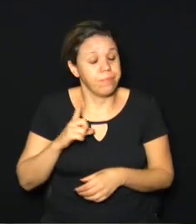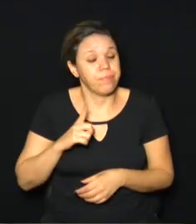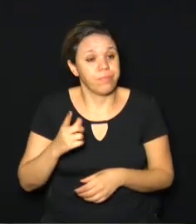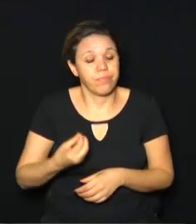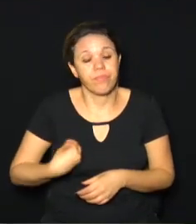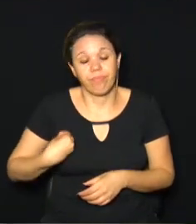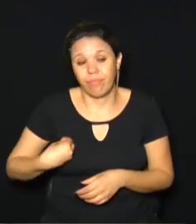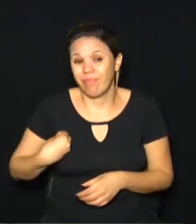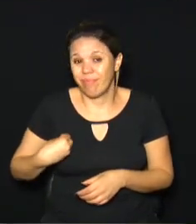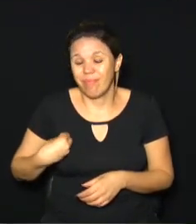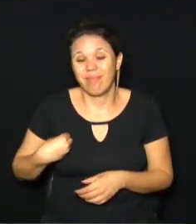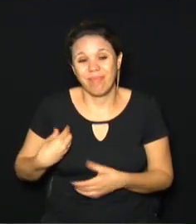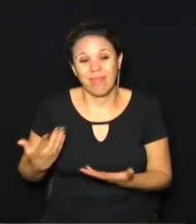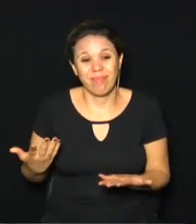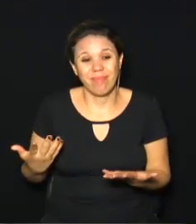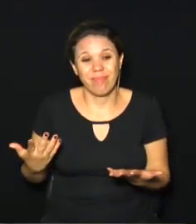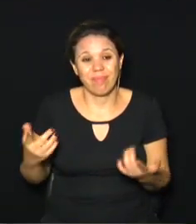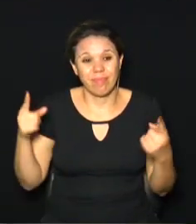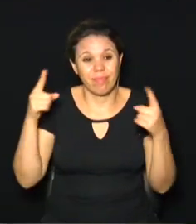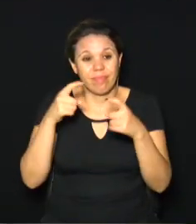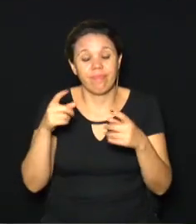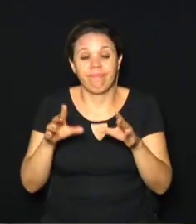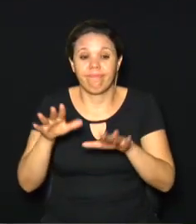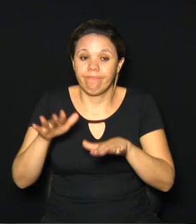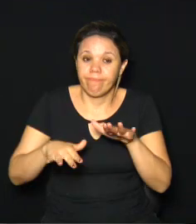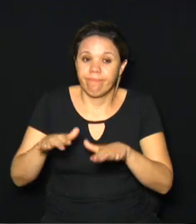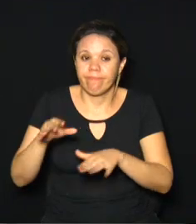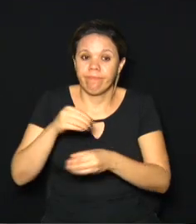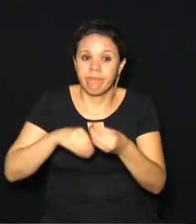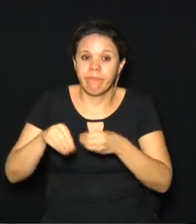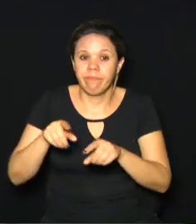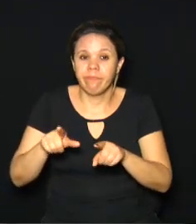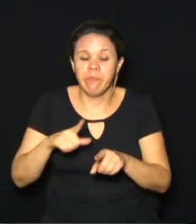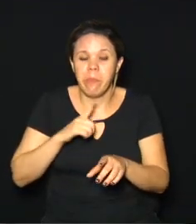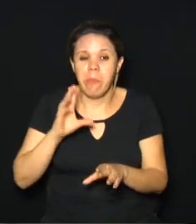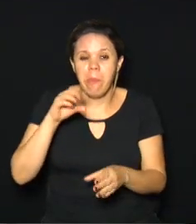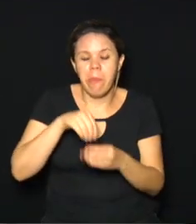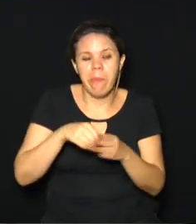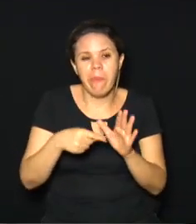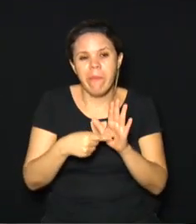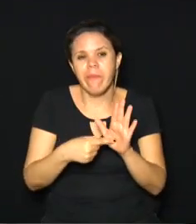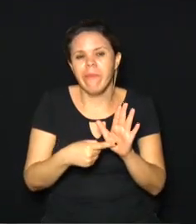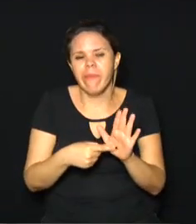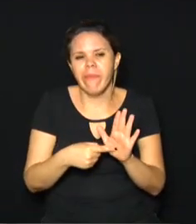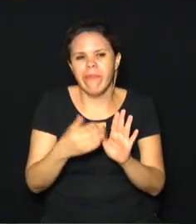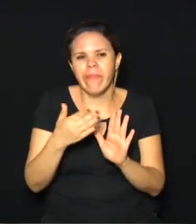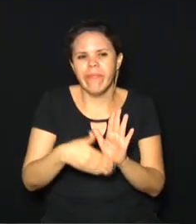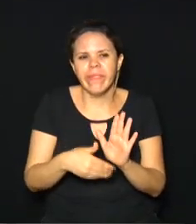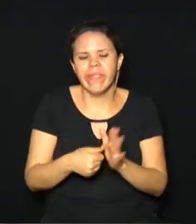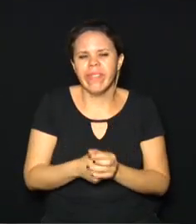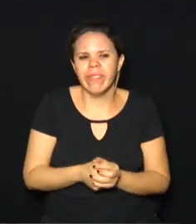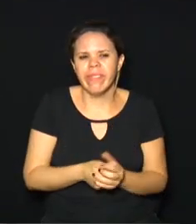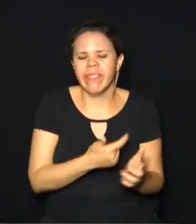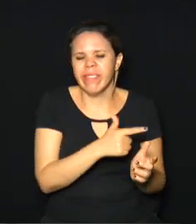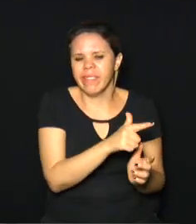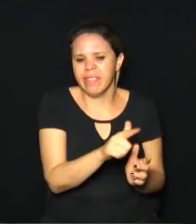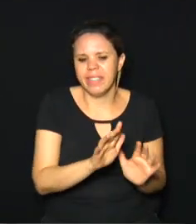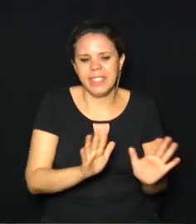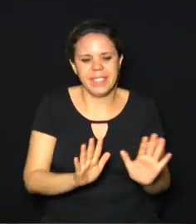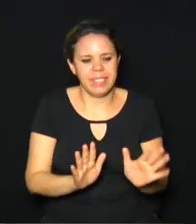uma situação completamente sui generis, né? Onde se há a alegação de que não